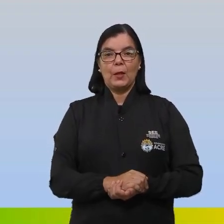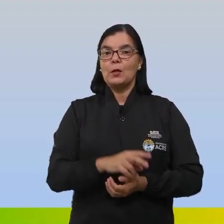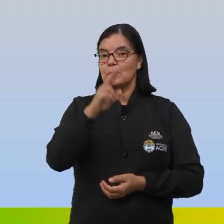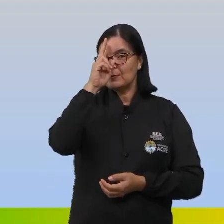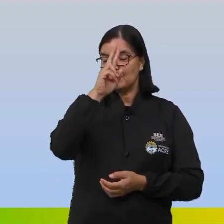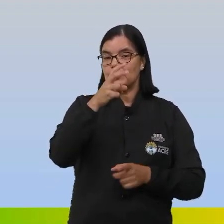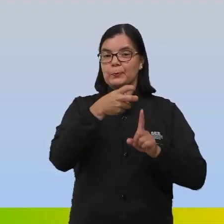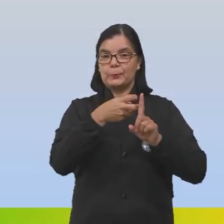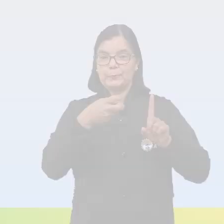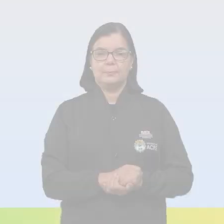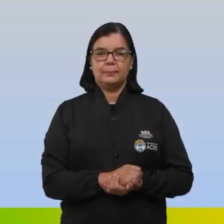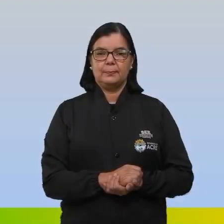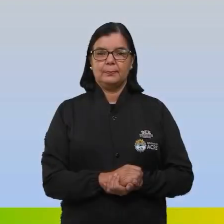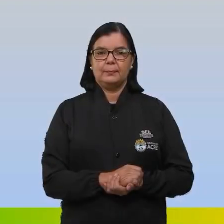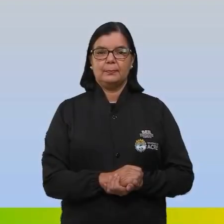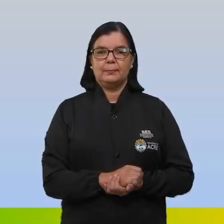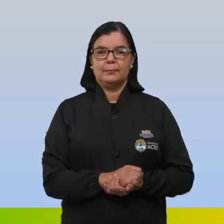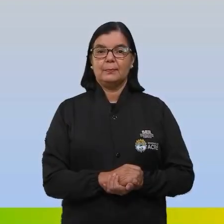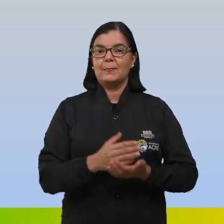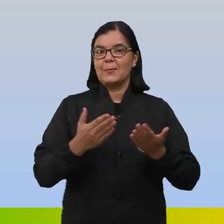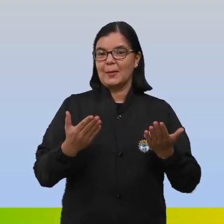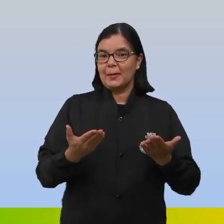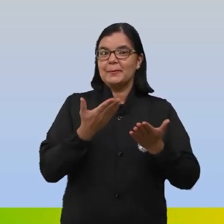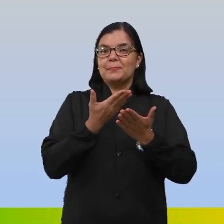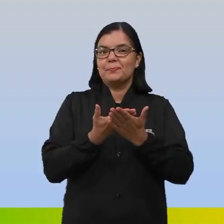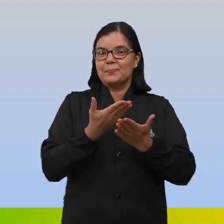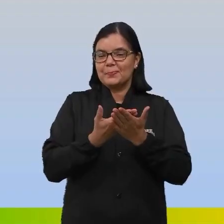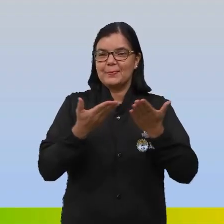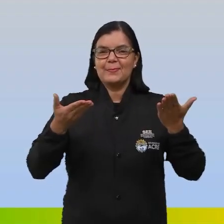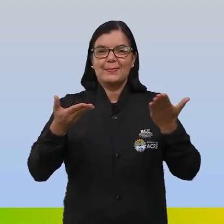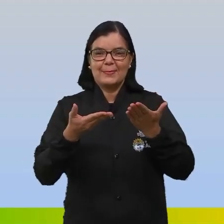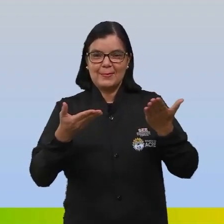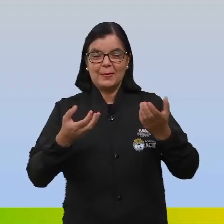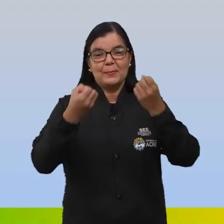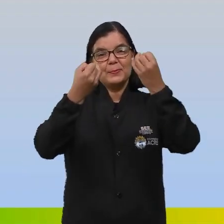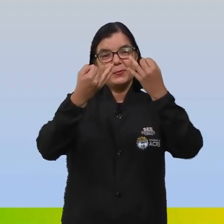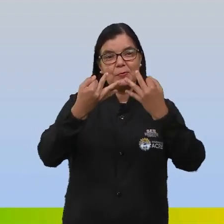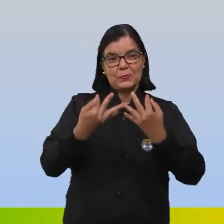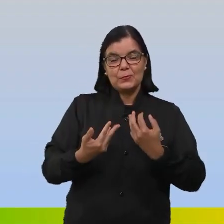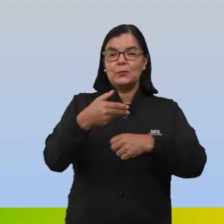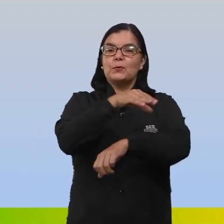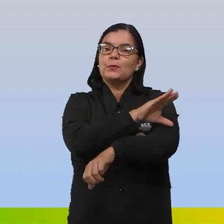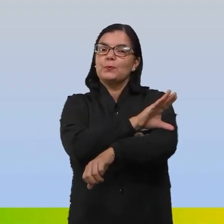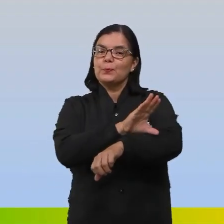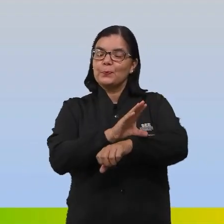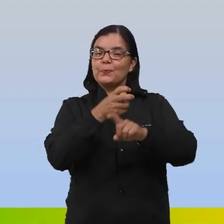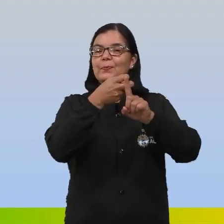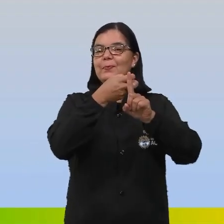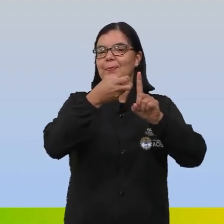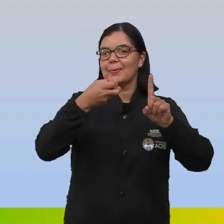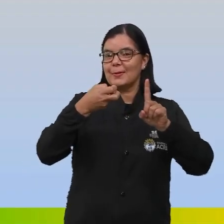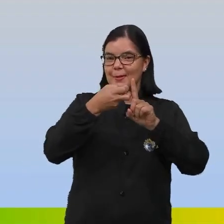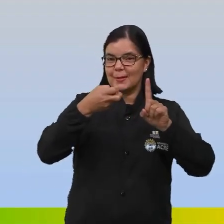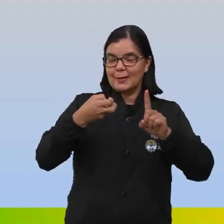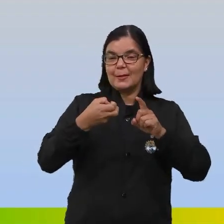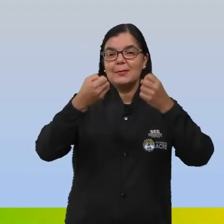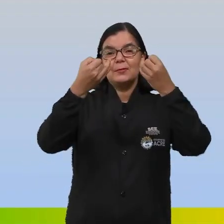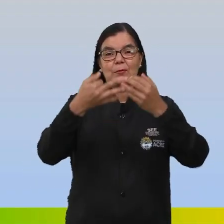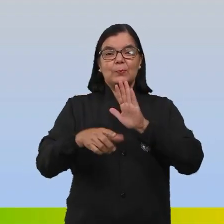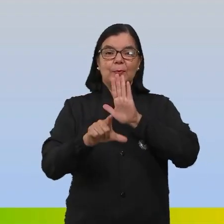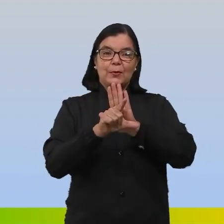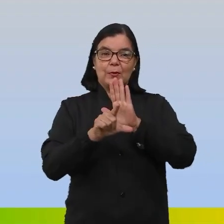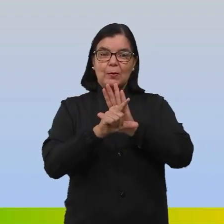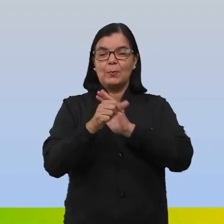povos Runicuim. Então, a nossa aula de hoje, ela falou sobre a cultura indígena, falou sobre a Lei